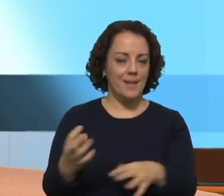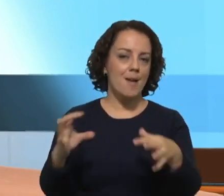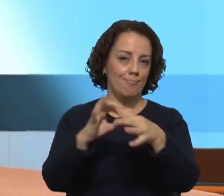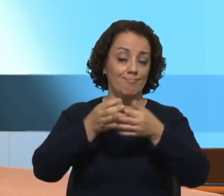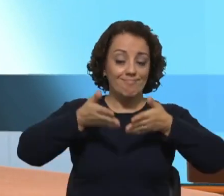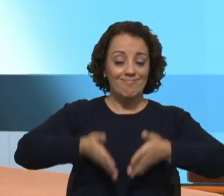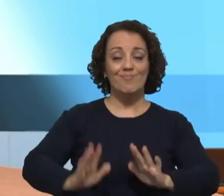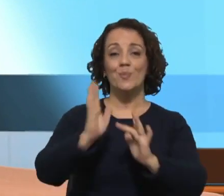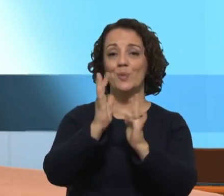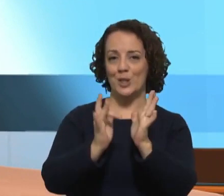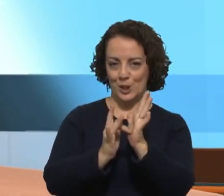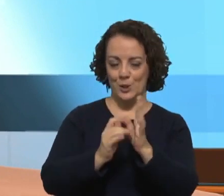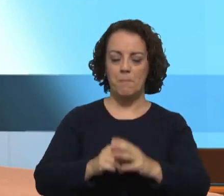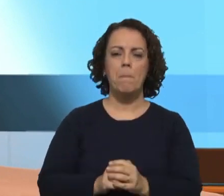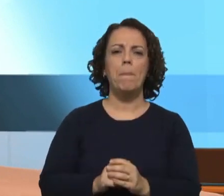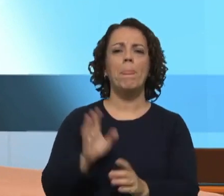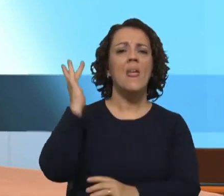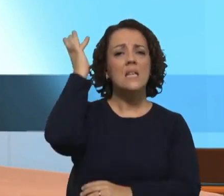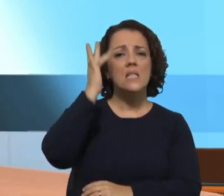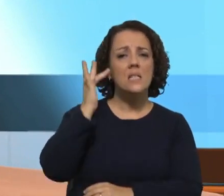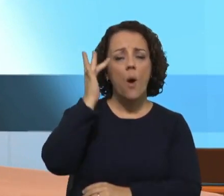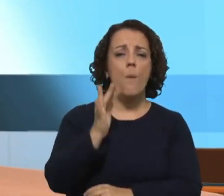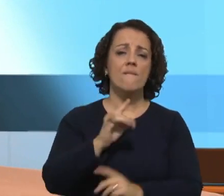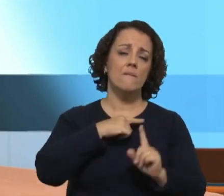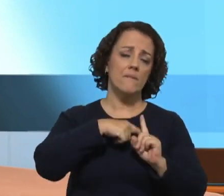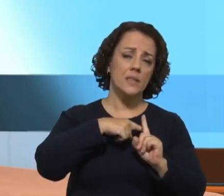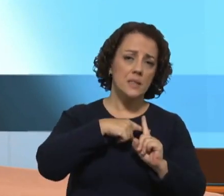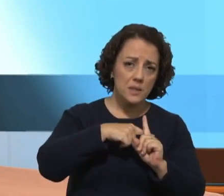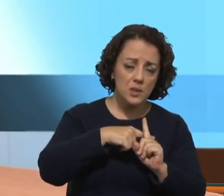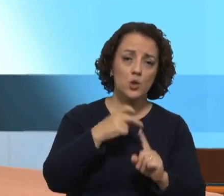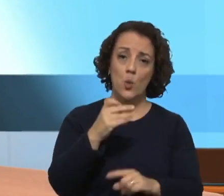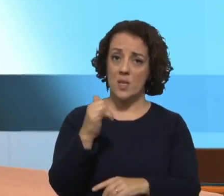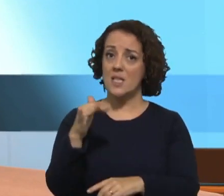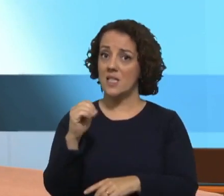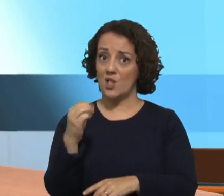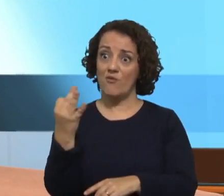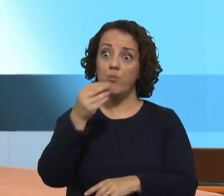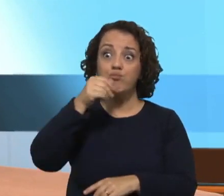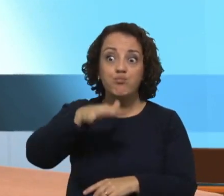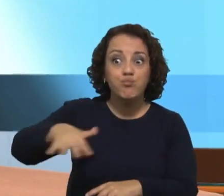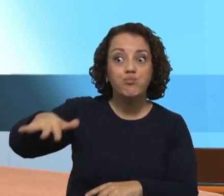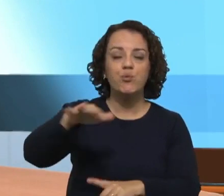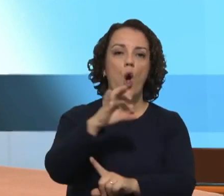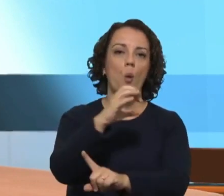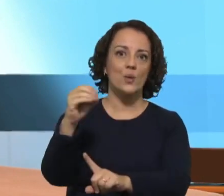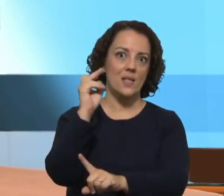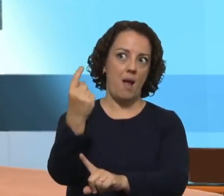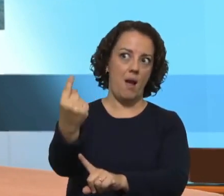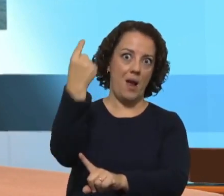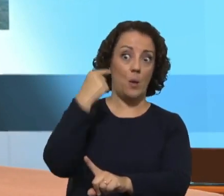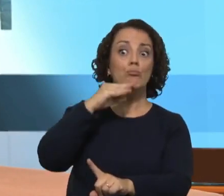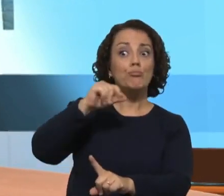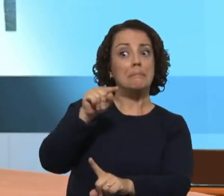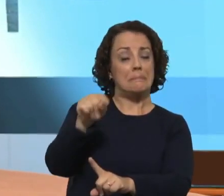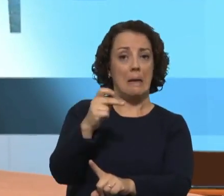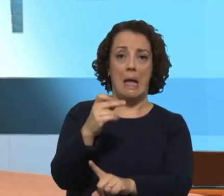Cristo. São Francisco de Assis fê-lo há 800 anos, precisamente em Assis, inaugurando uma tradição que